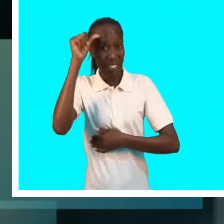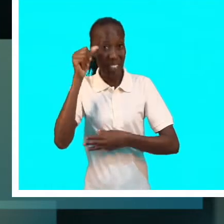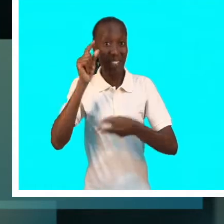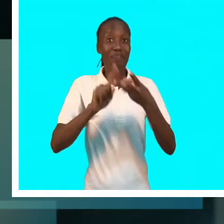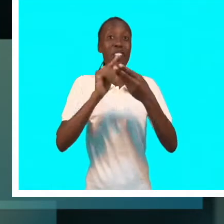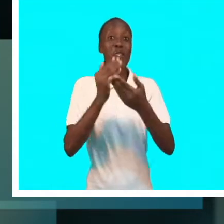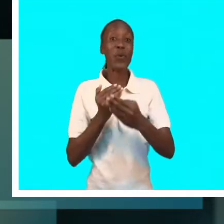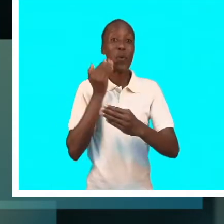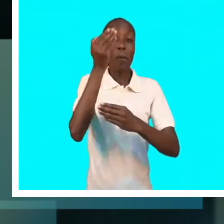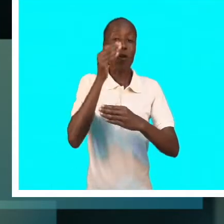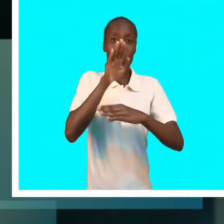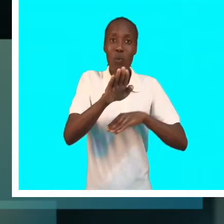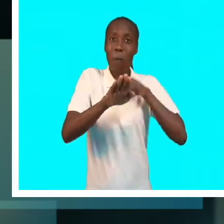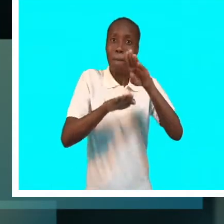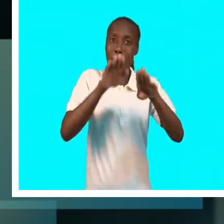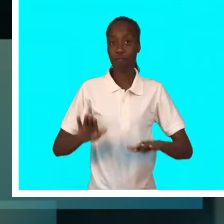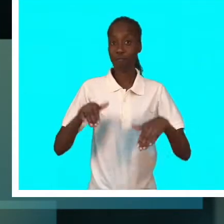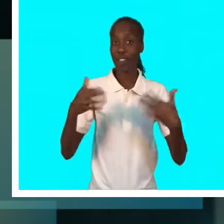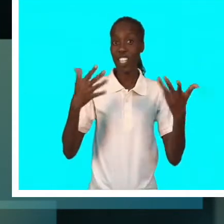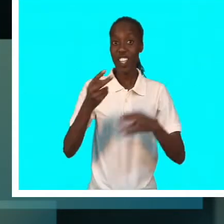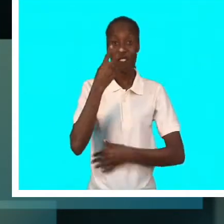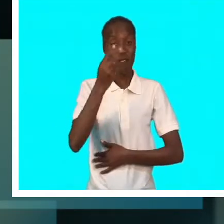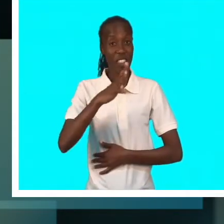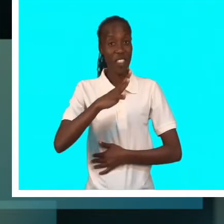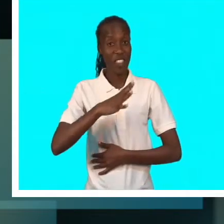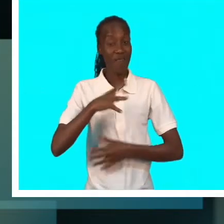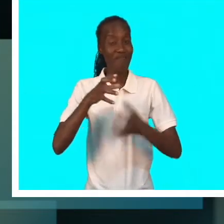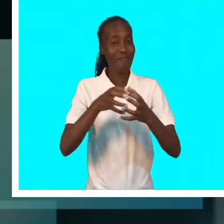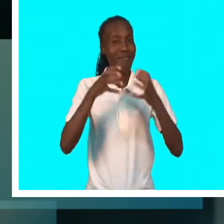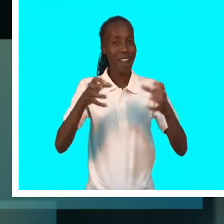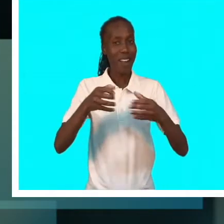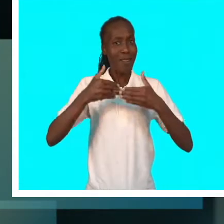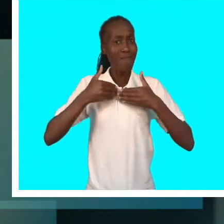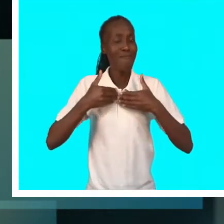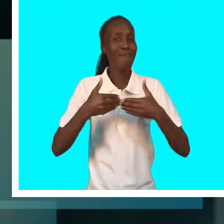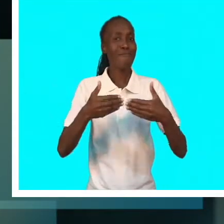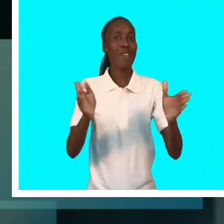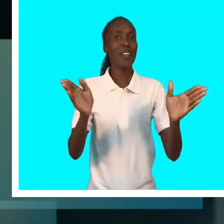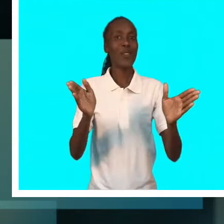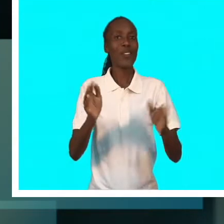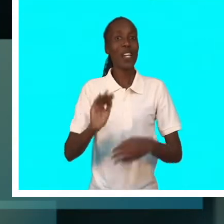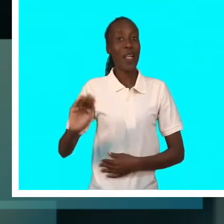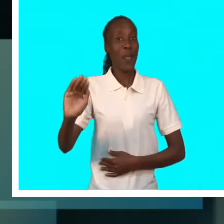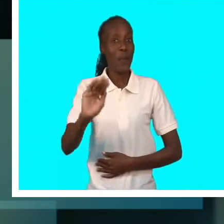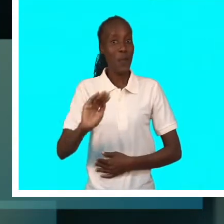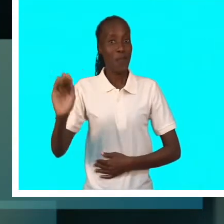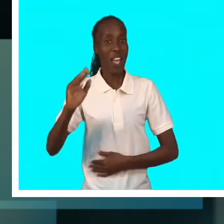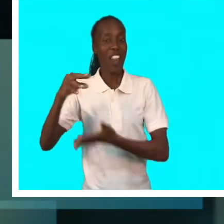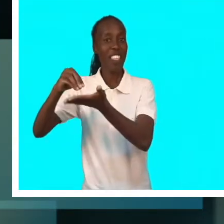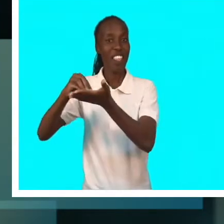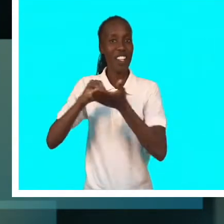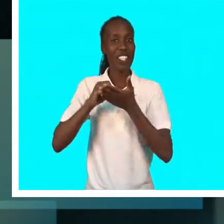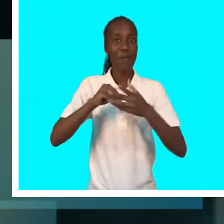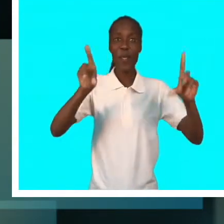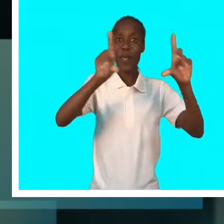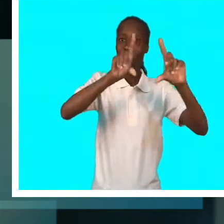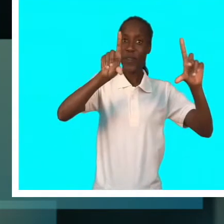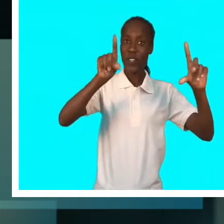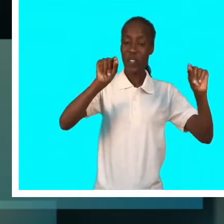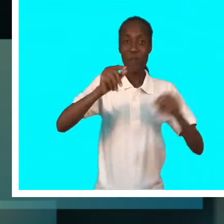constrangimentos e os próximos passos. Temos notado que existe uma grande abertura por parte das comunidades a receber esses